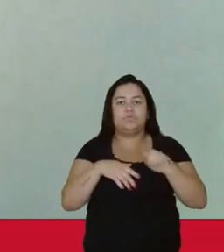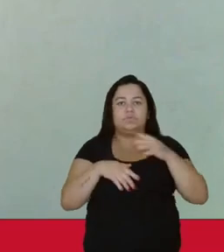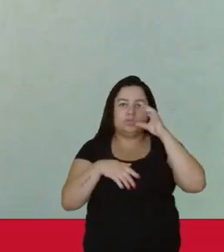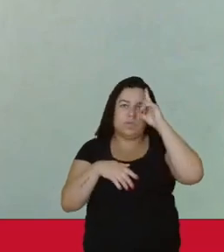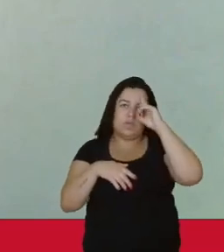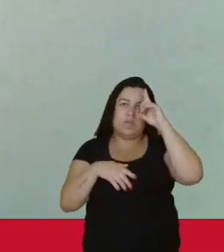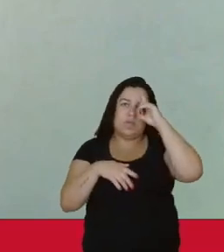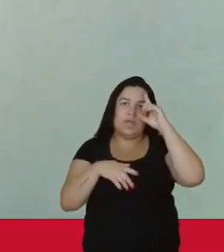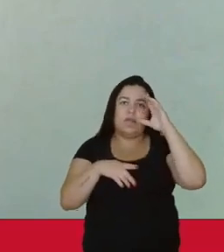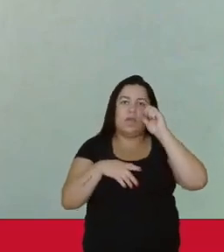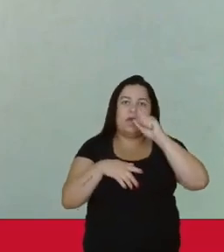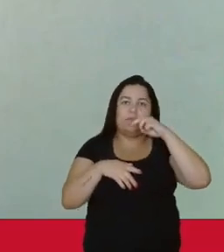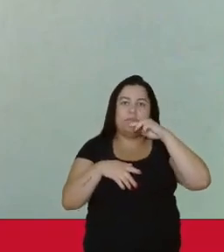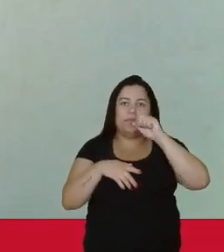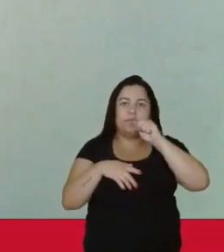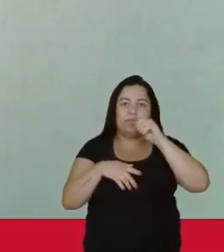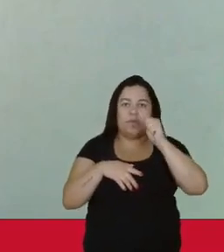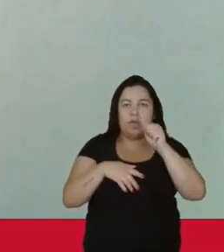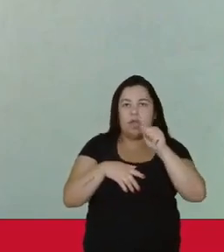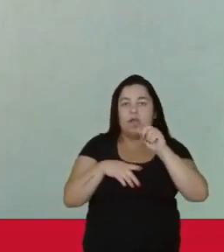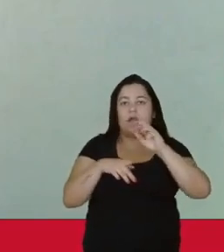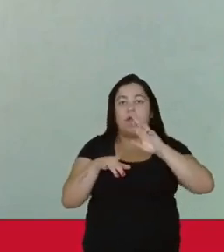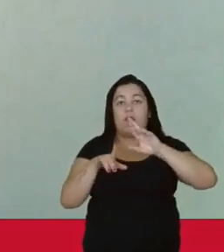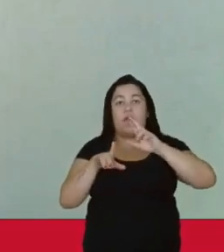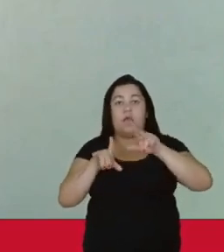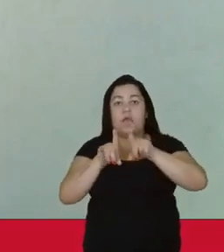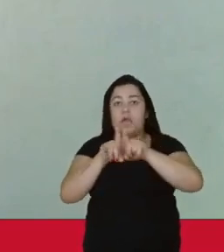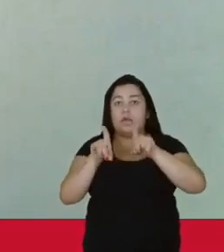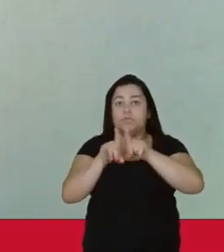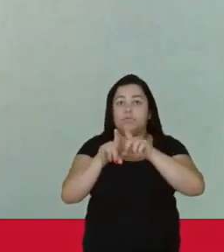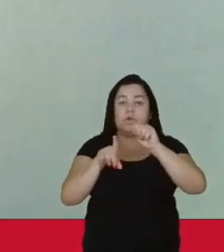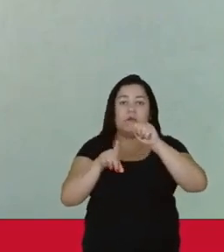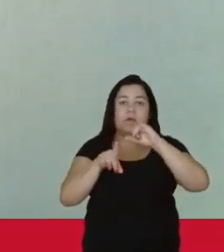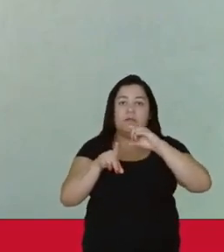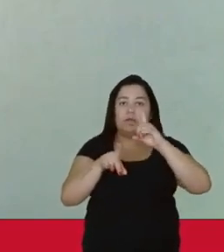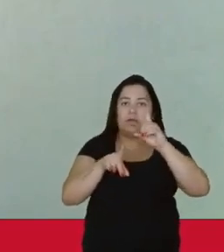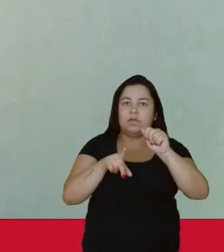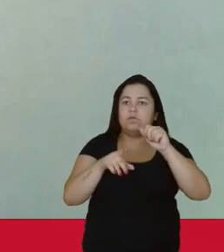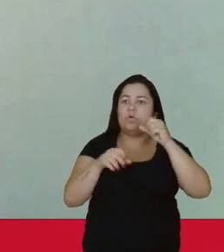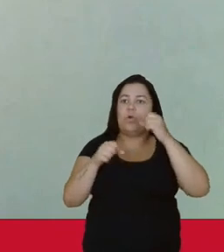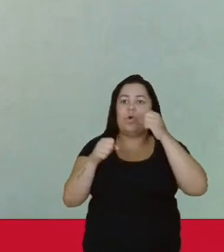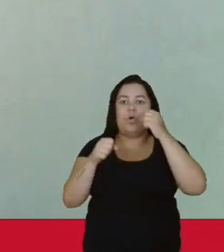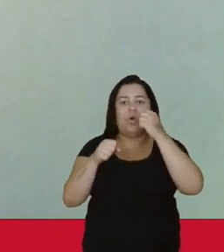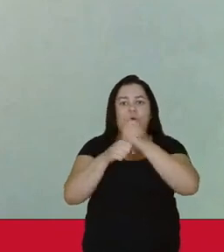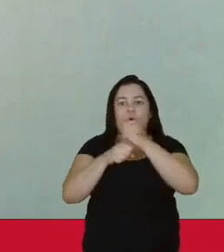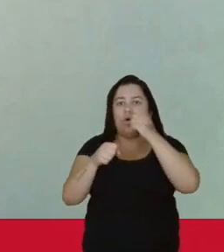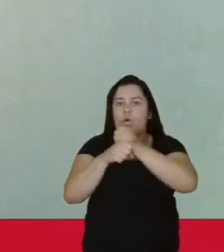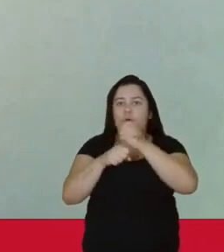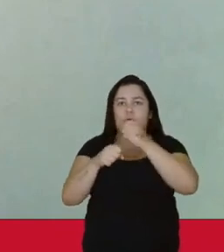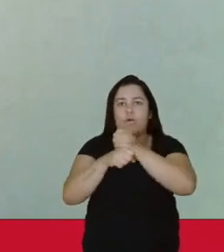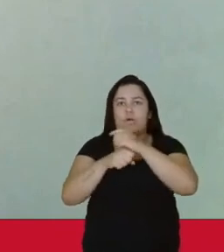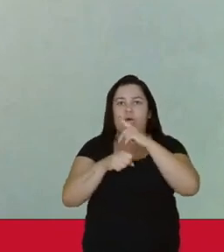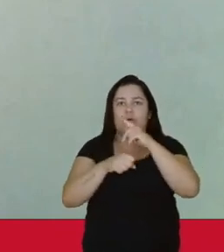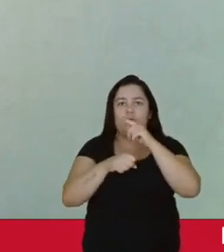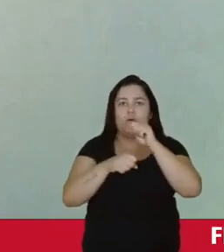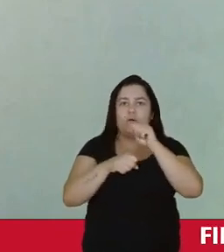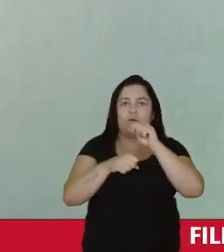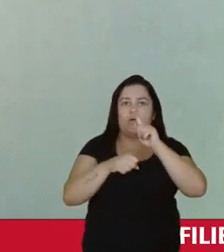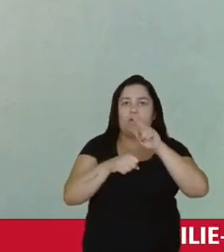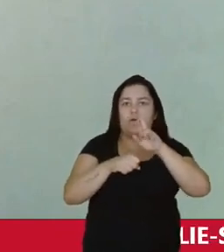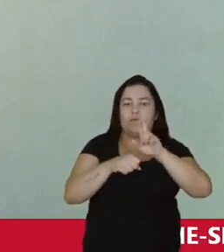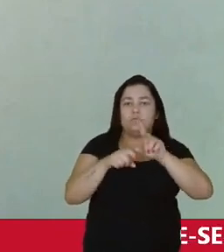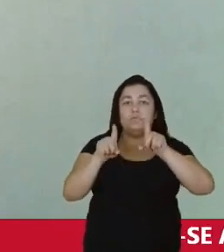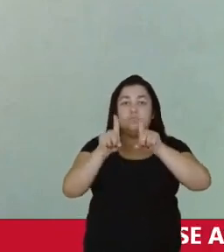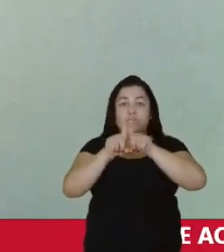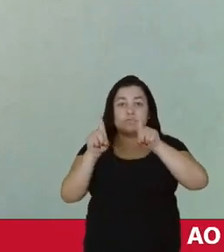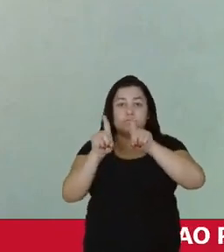a ameaça do agronegócio, né, sob a ameaça do caiado aqui querendo construir PCHs. Então, eu acho que